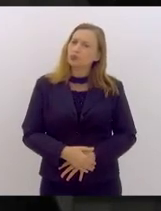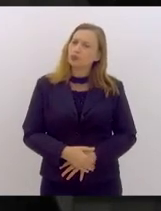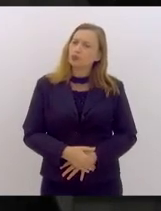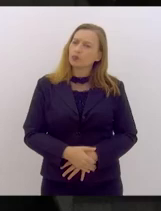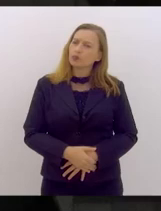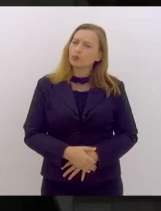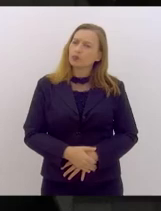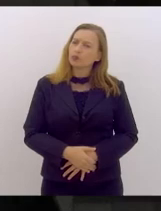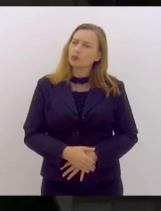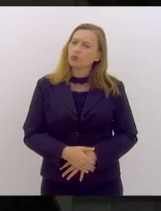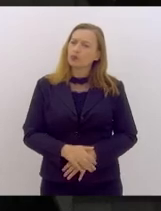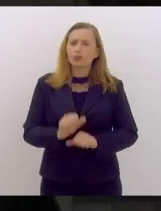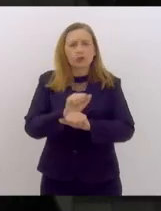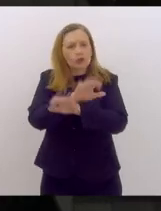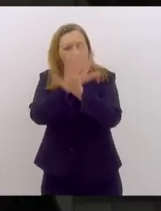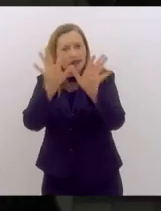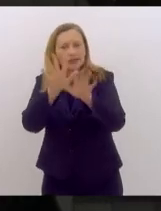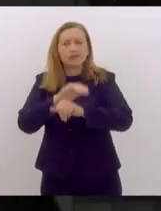Oi Clara